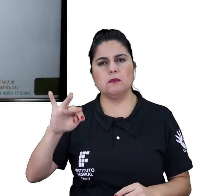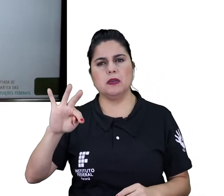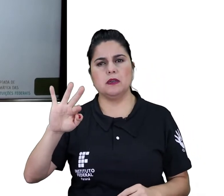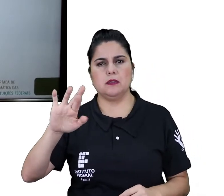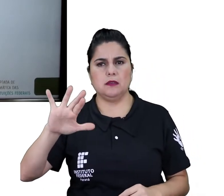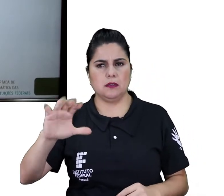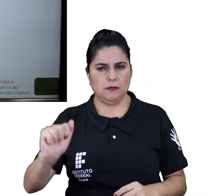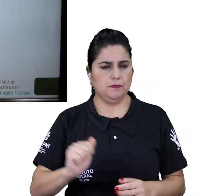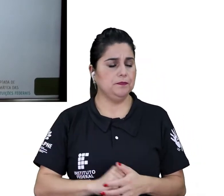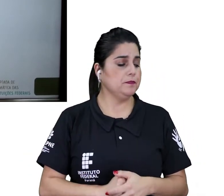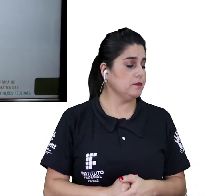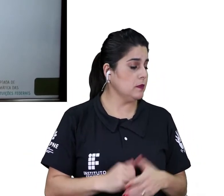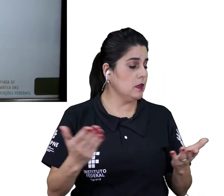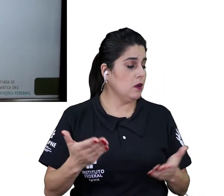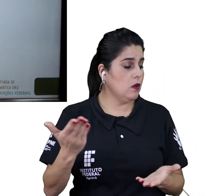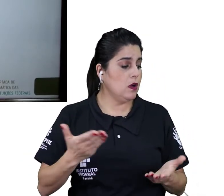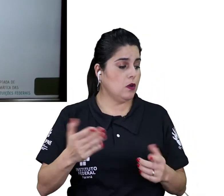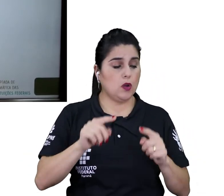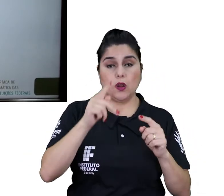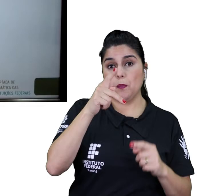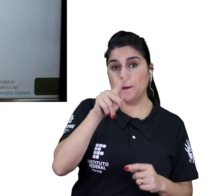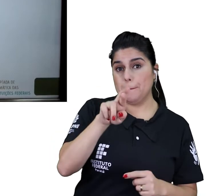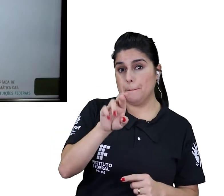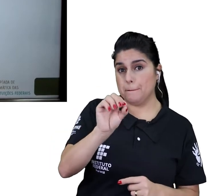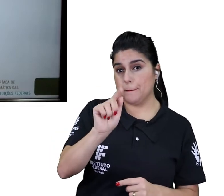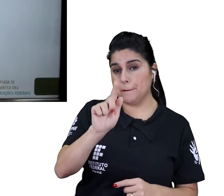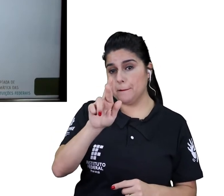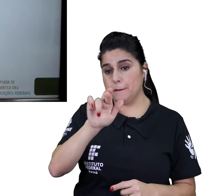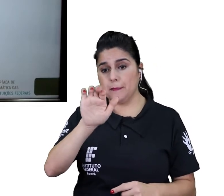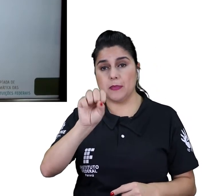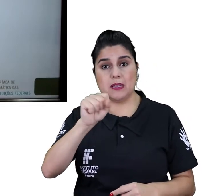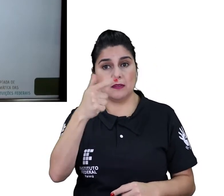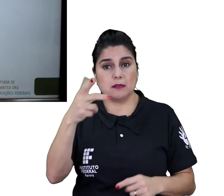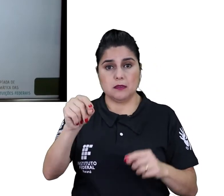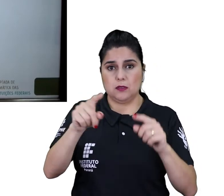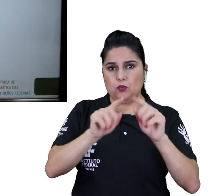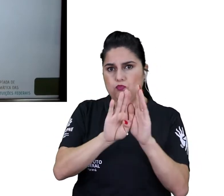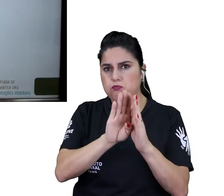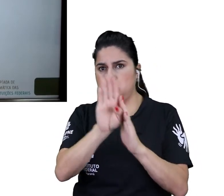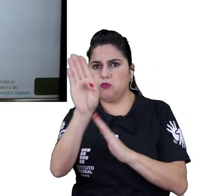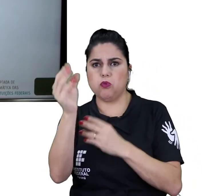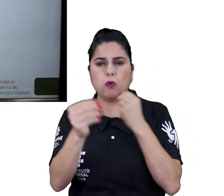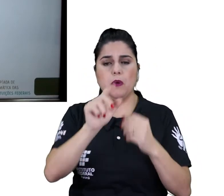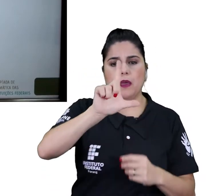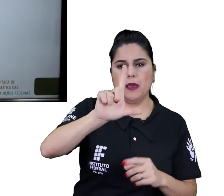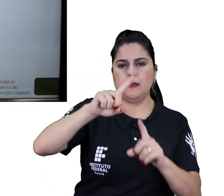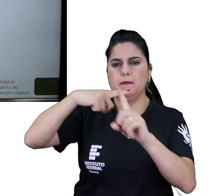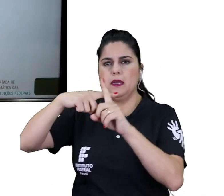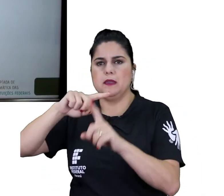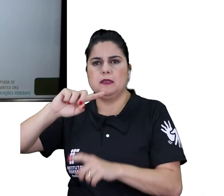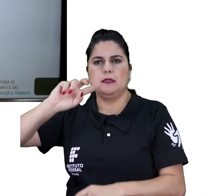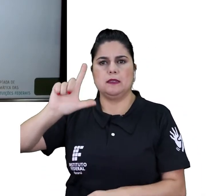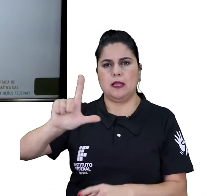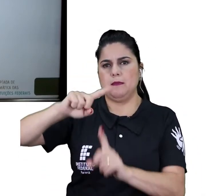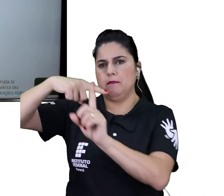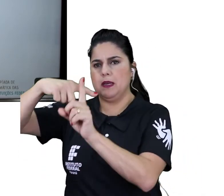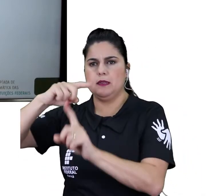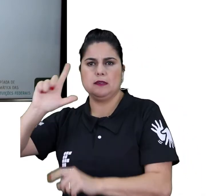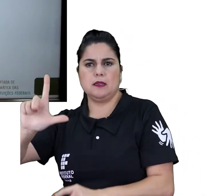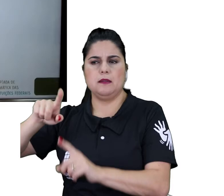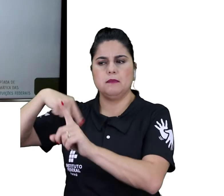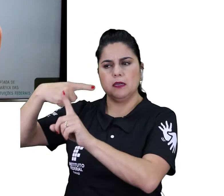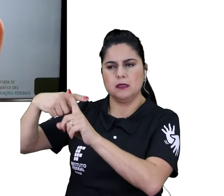geométrica, cujo primeiro termo é o perímetro do primeiro hexágono regular, L mais L mais L mais L. 6